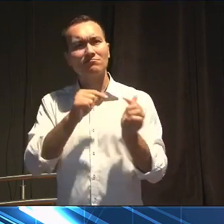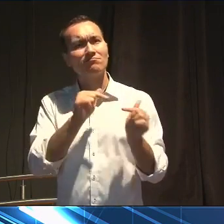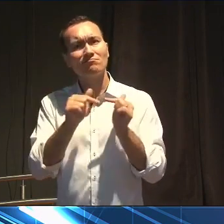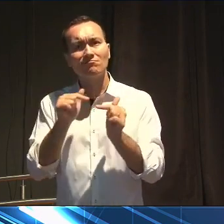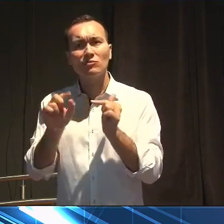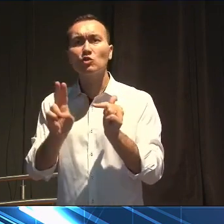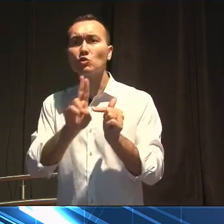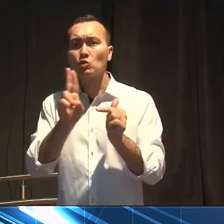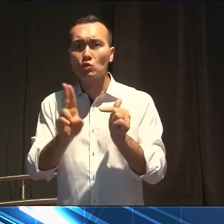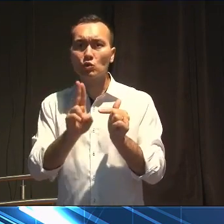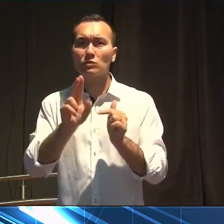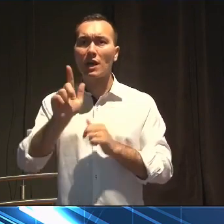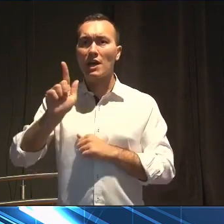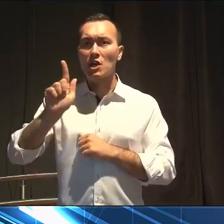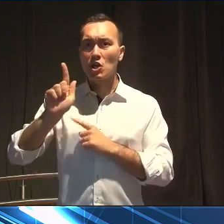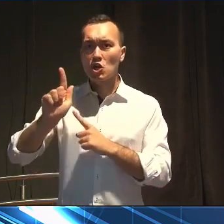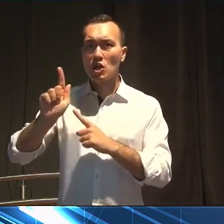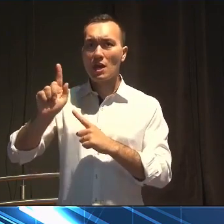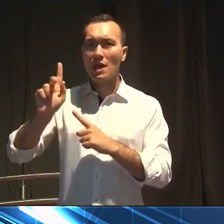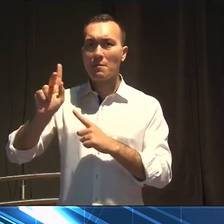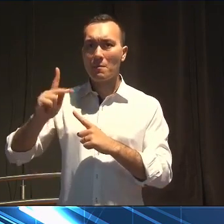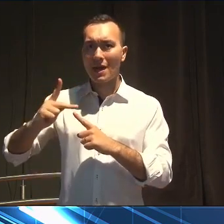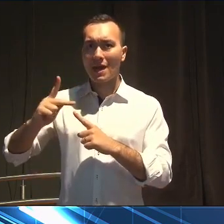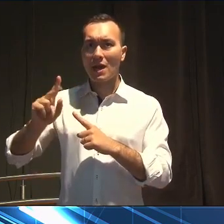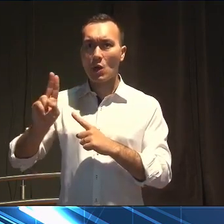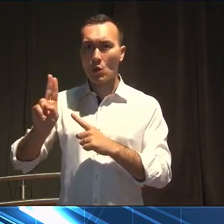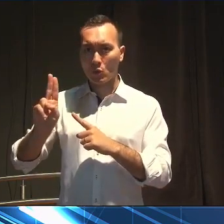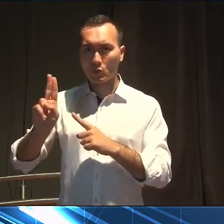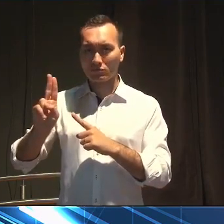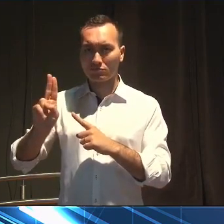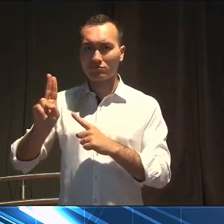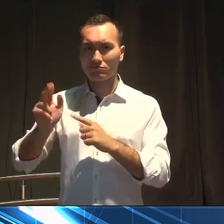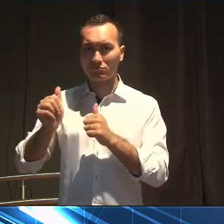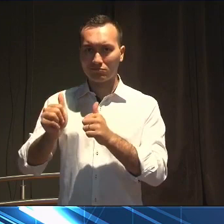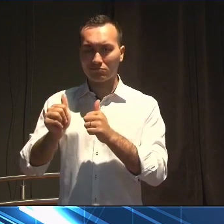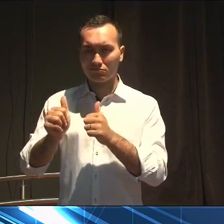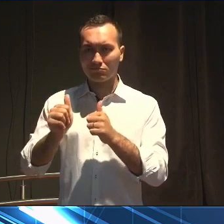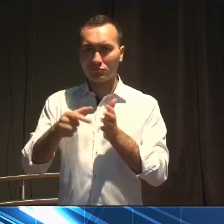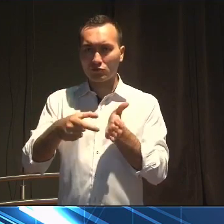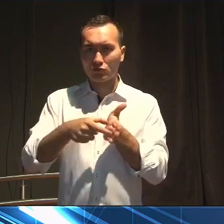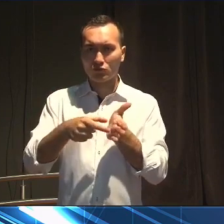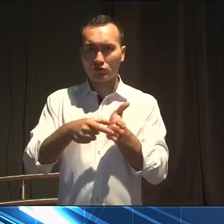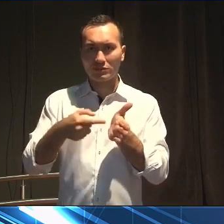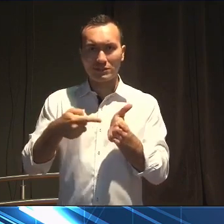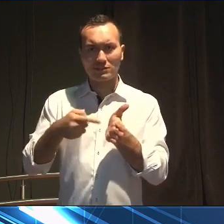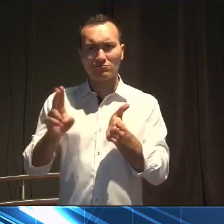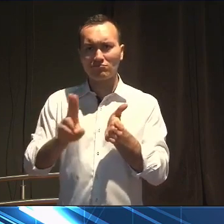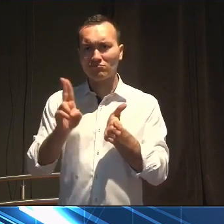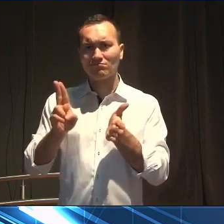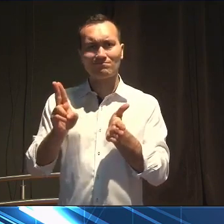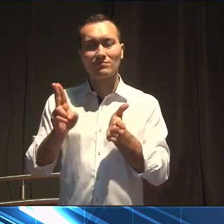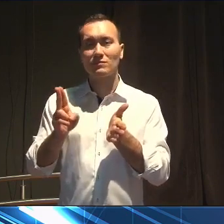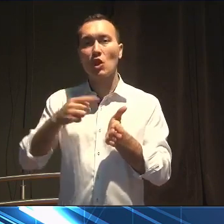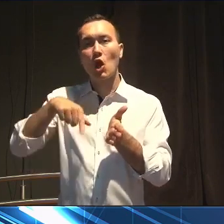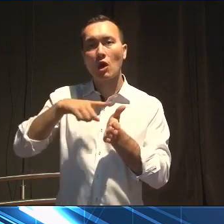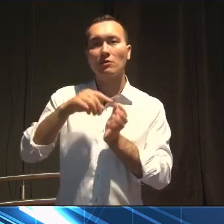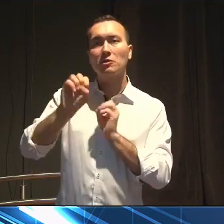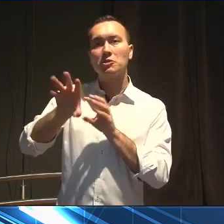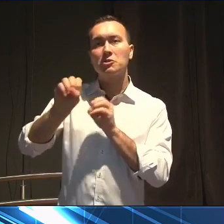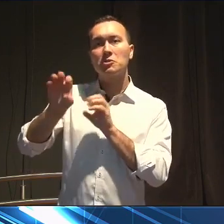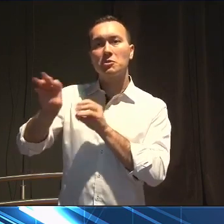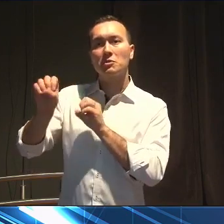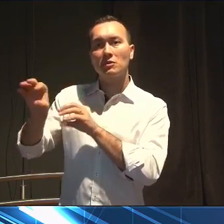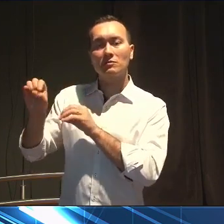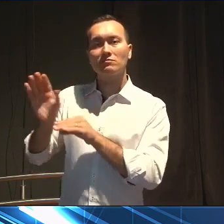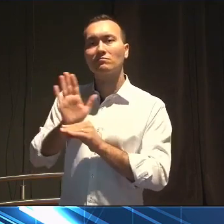tecnologias usam GPU. A gente quer ajudá-los a usar a GPU da melhor forma possível. Então, aí tem capacitação, tem